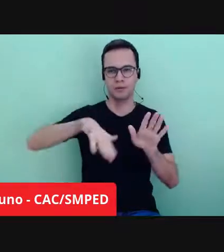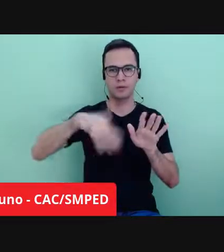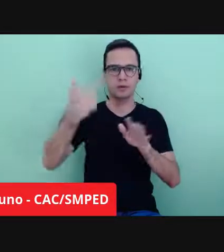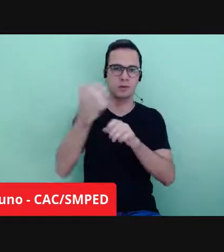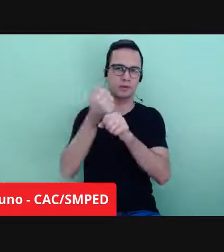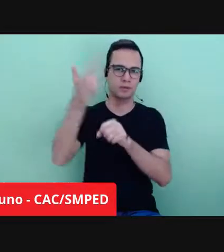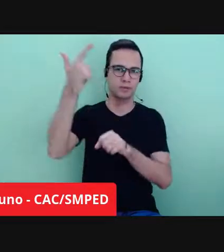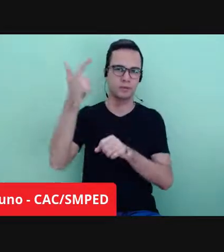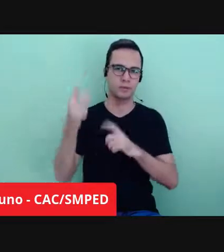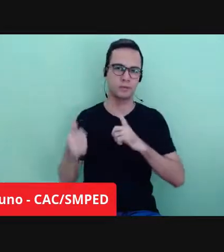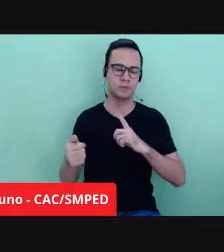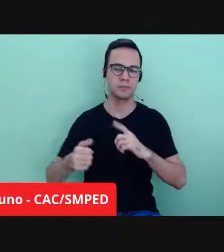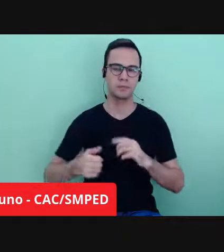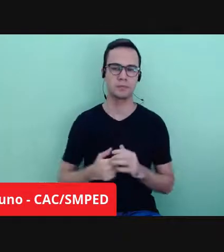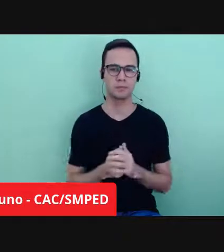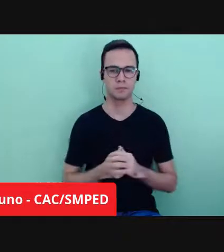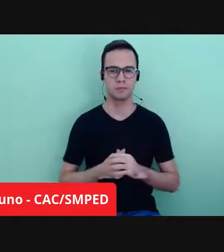guarda-sóis e tal.